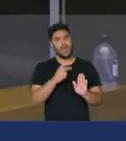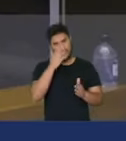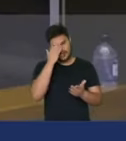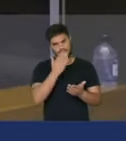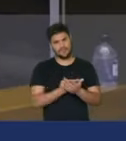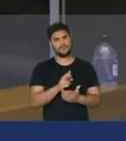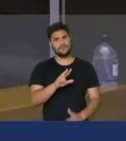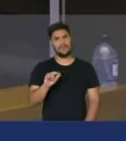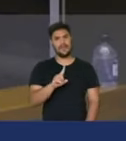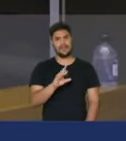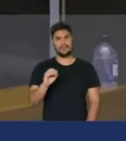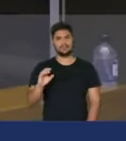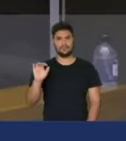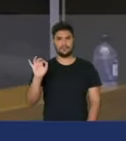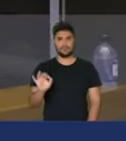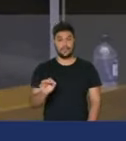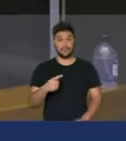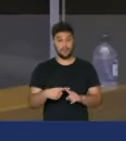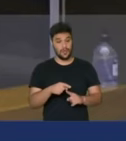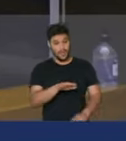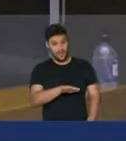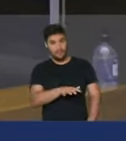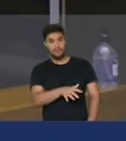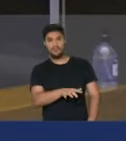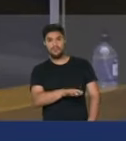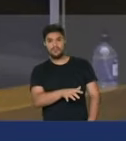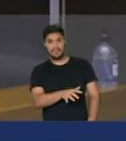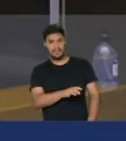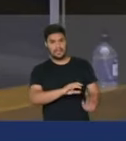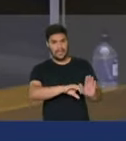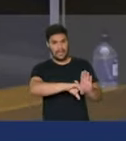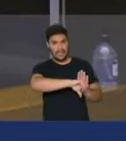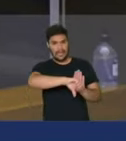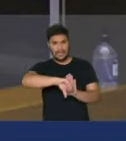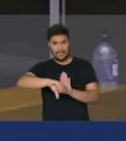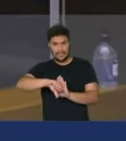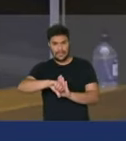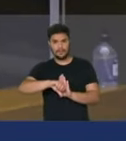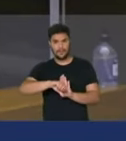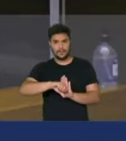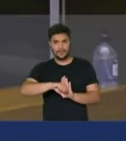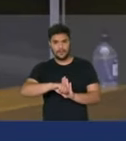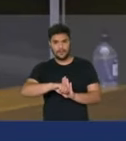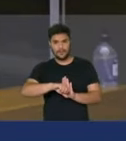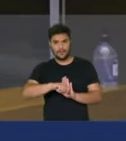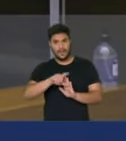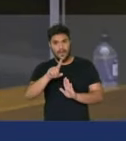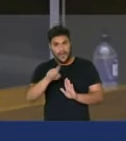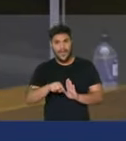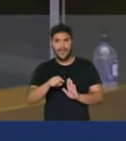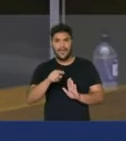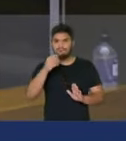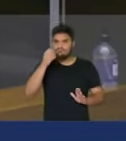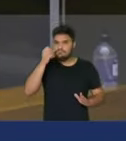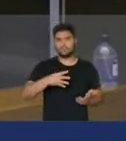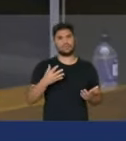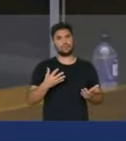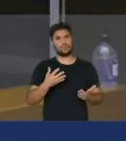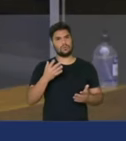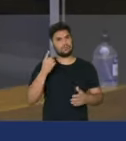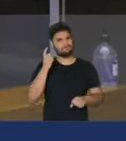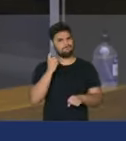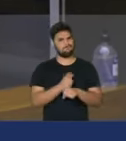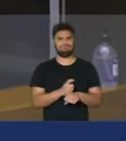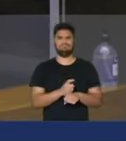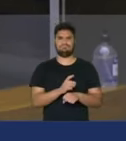porque a pedofilia todos os crimes que caracterizam um ato de um pedófilo são crimes bárbaros grotescos